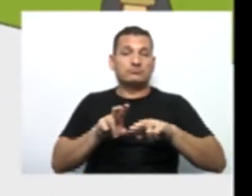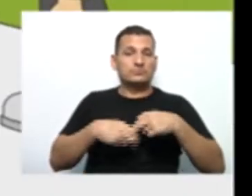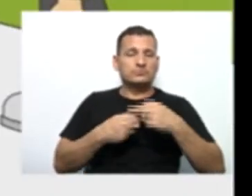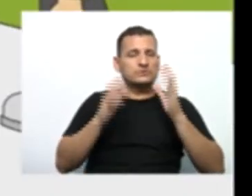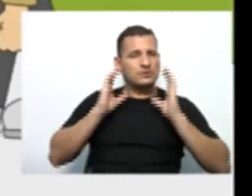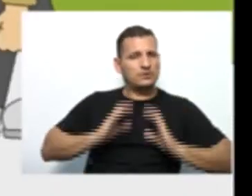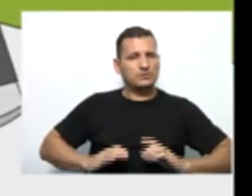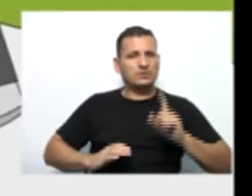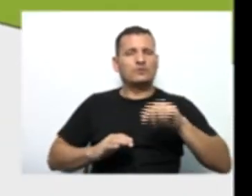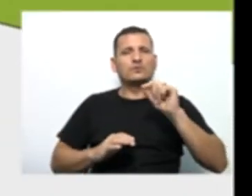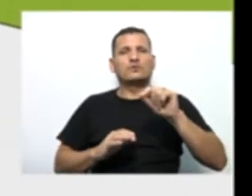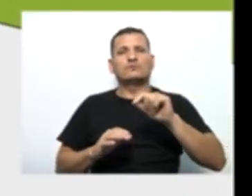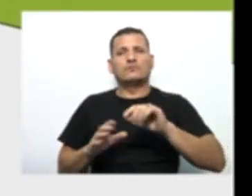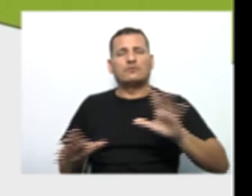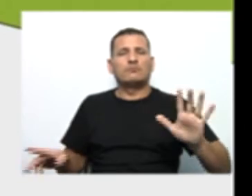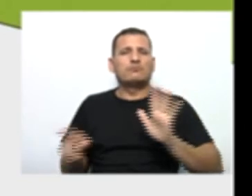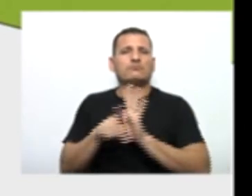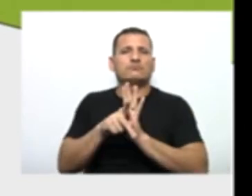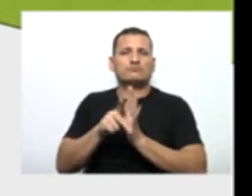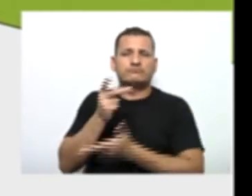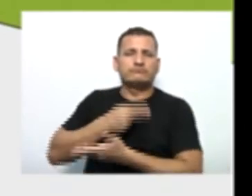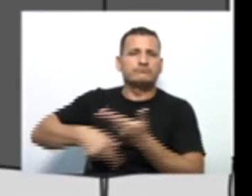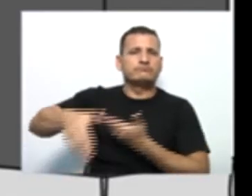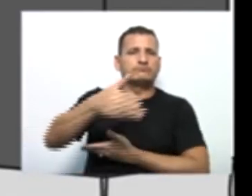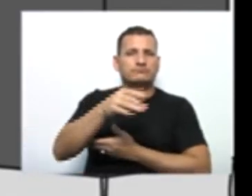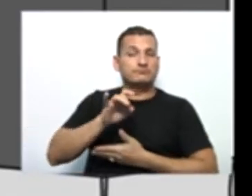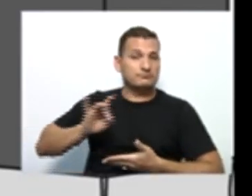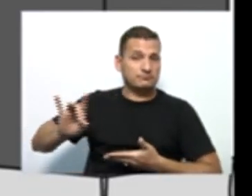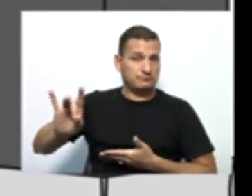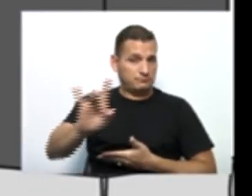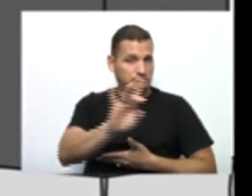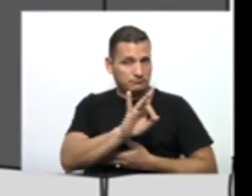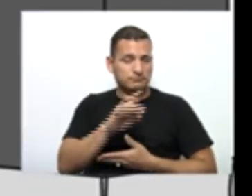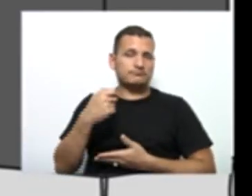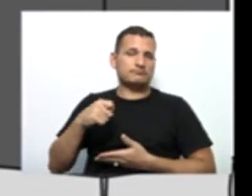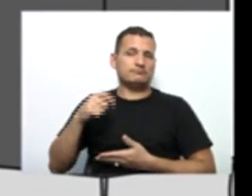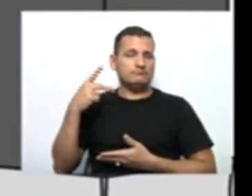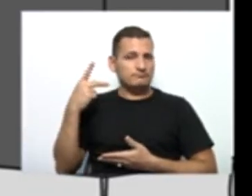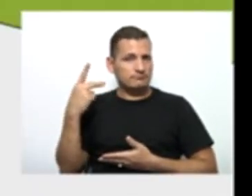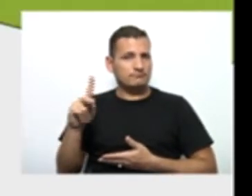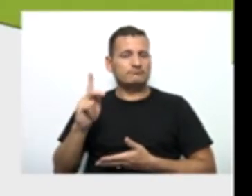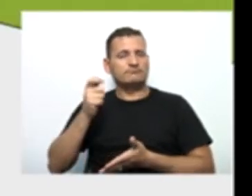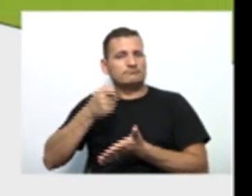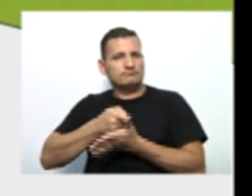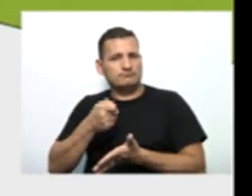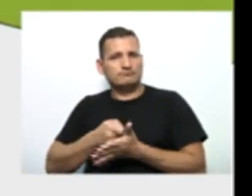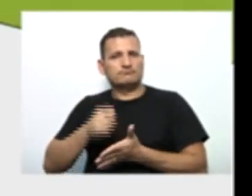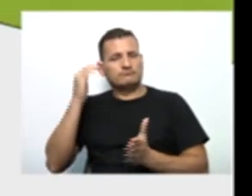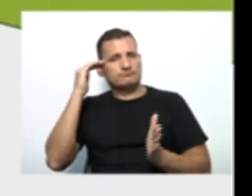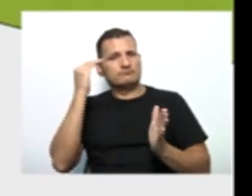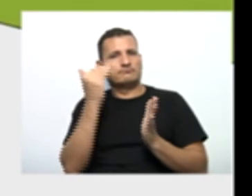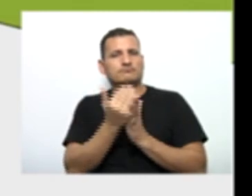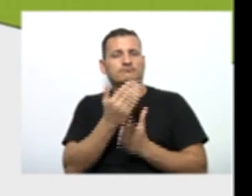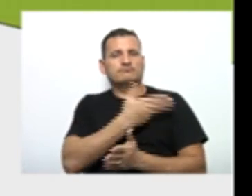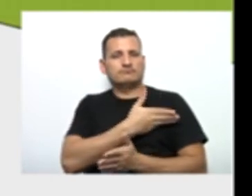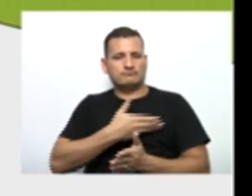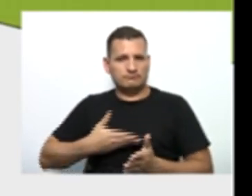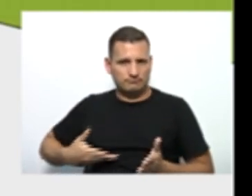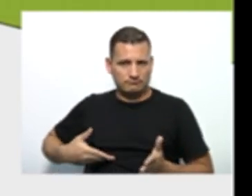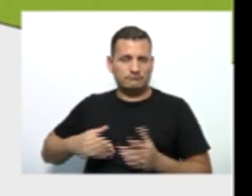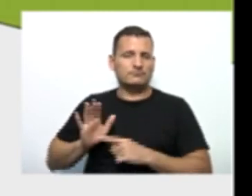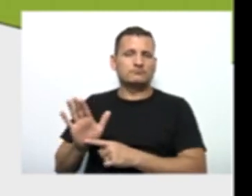obediência ao governante e às leis tem como contraponto o respeito aos seus direitos. Não há cidadania quando só há